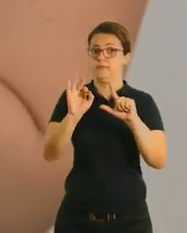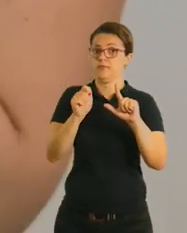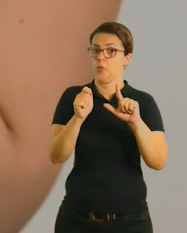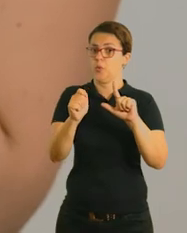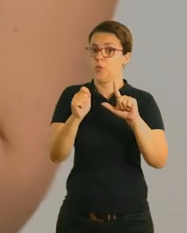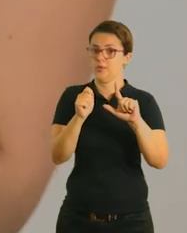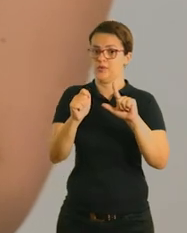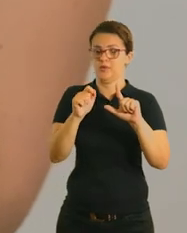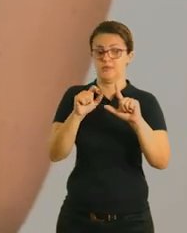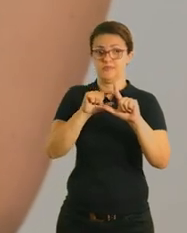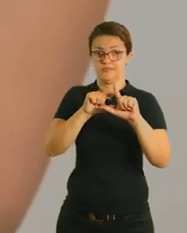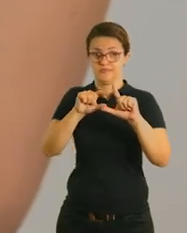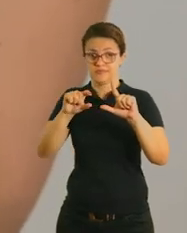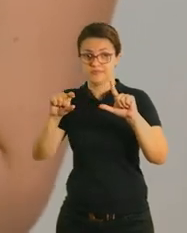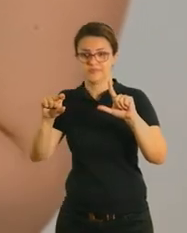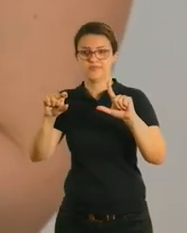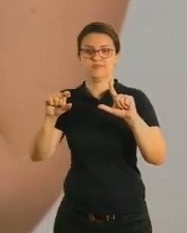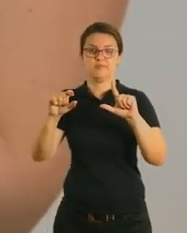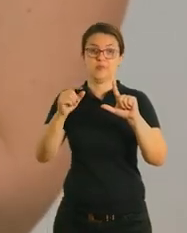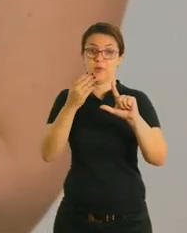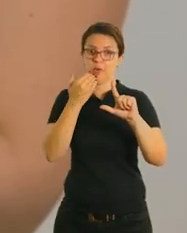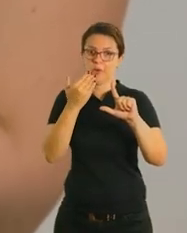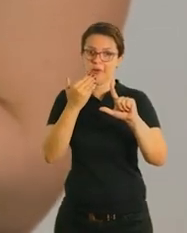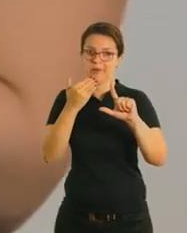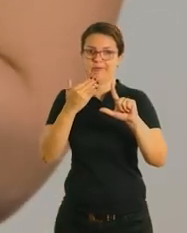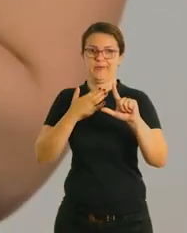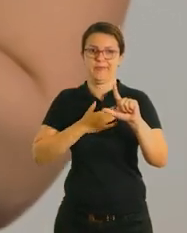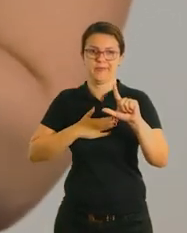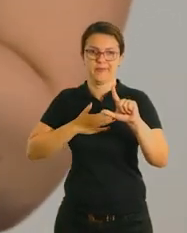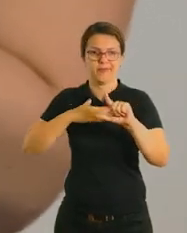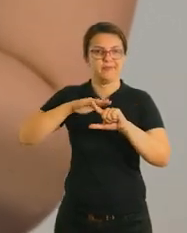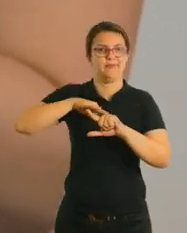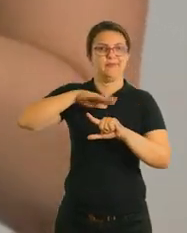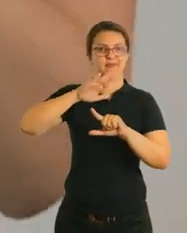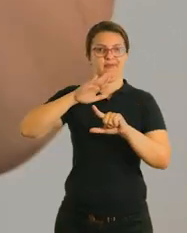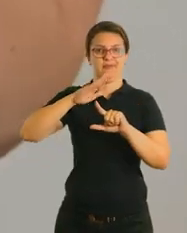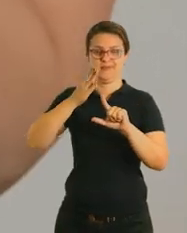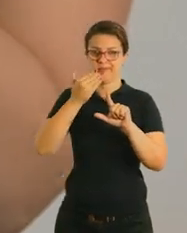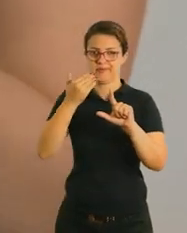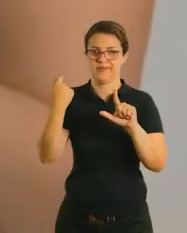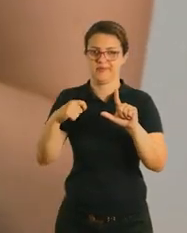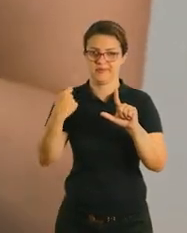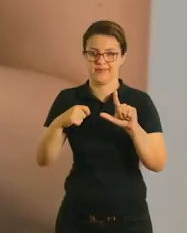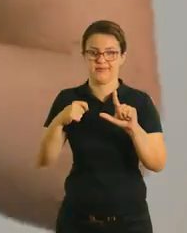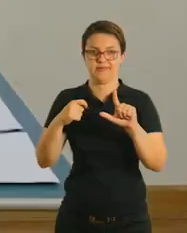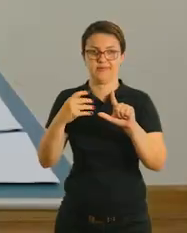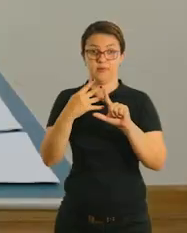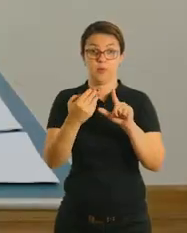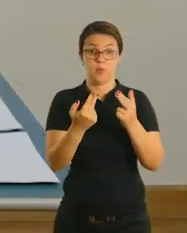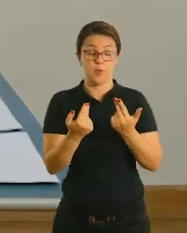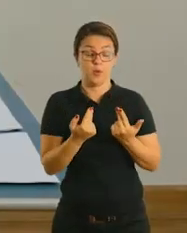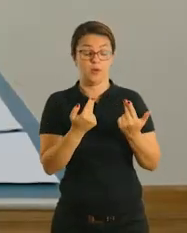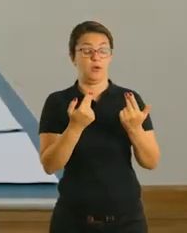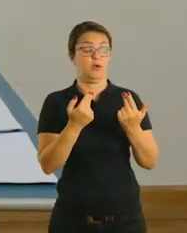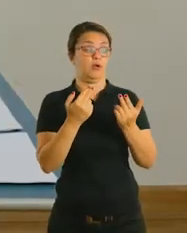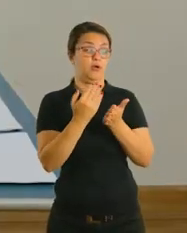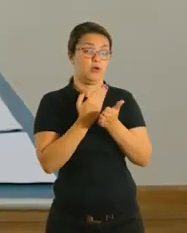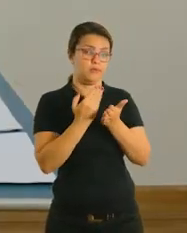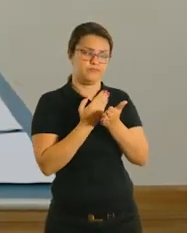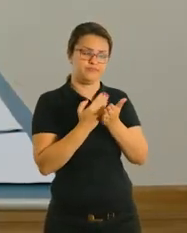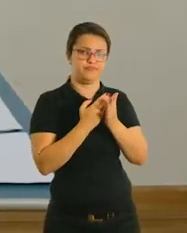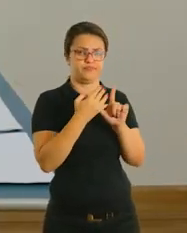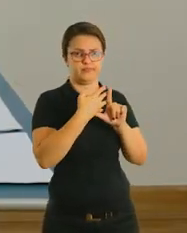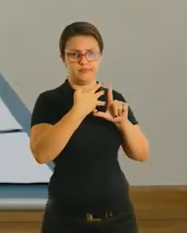nós devemos preferir. Vocês vão criar uma pirâmide, não exatamente a esta, vão desenhar